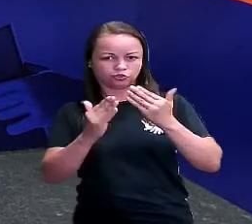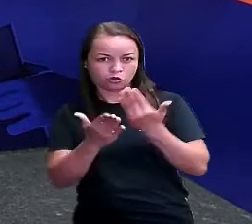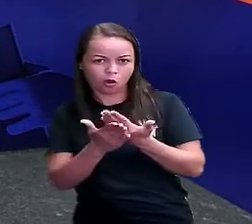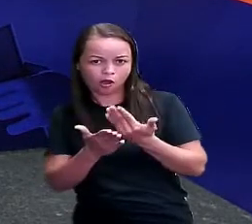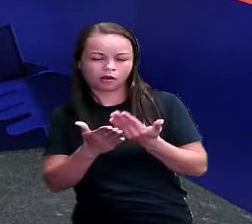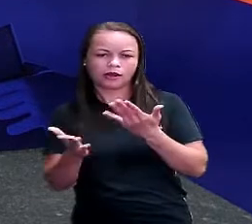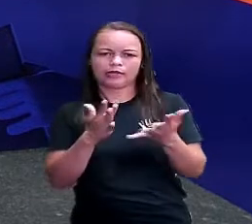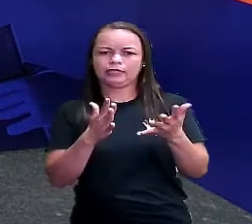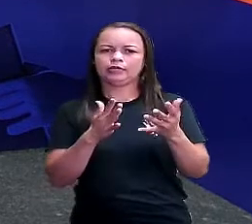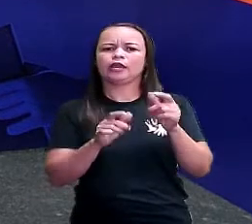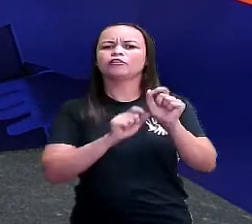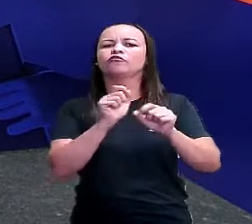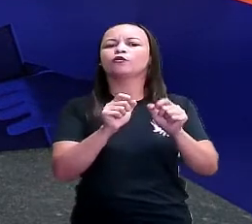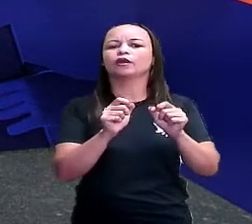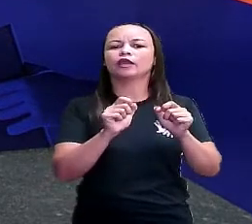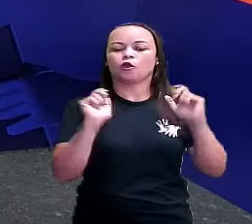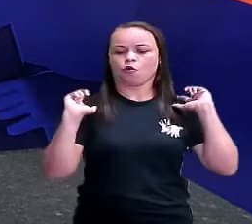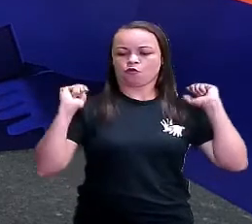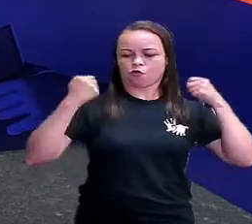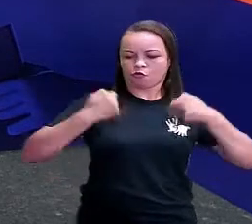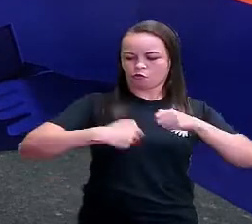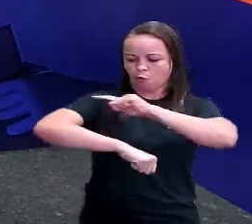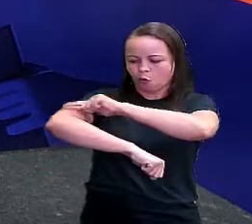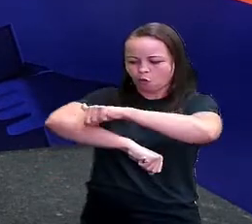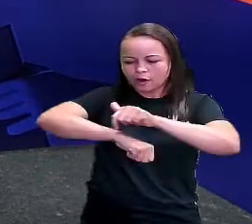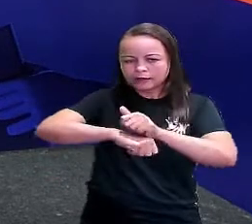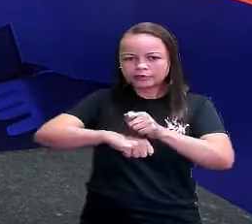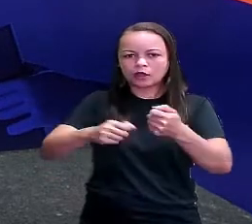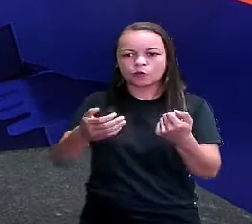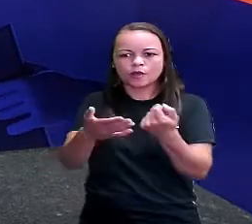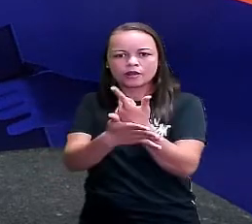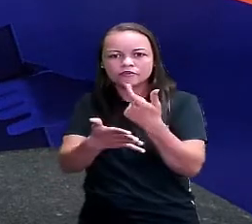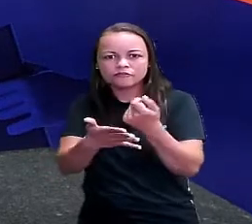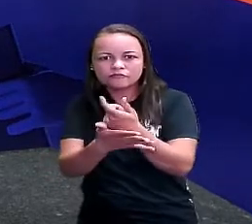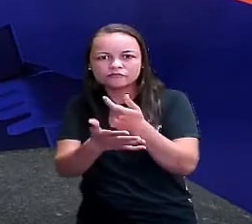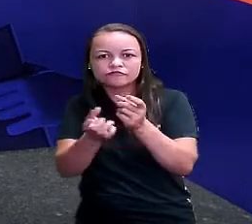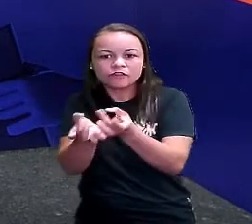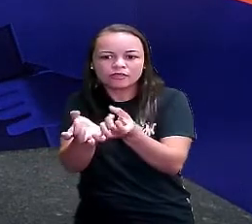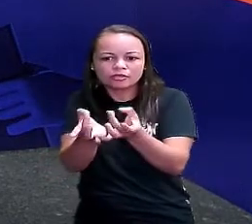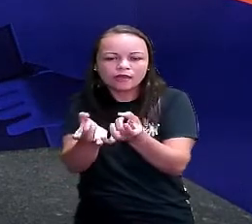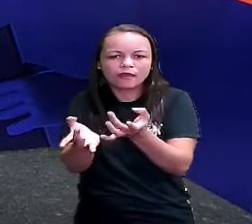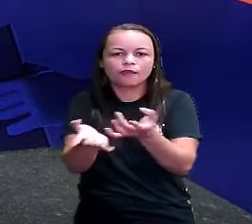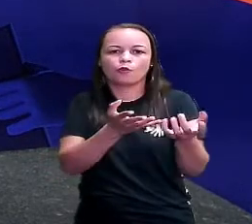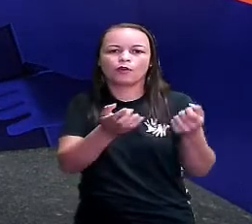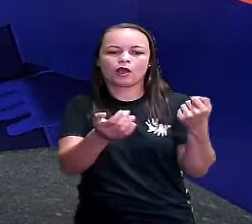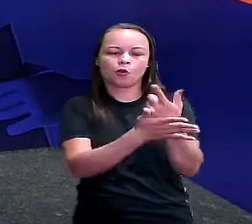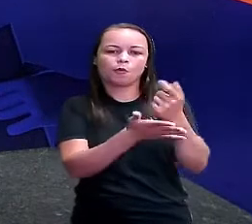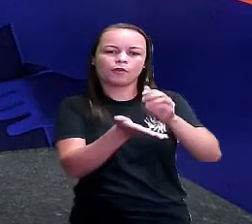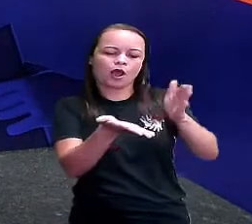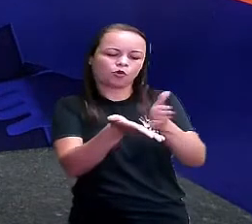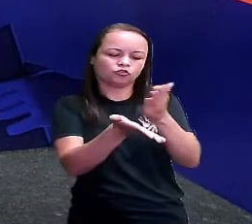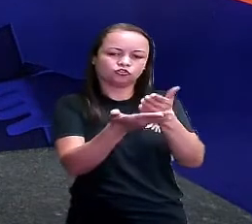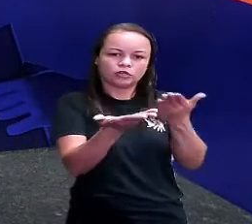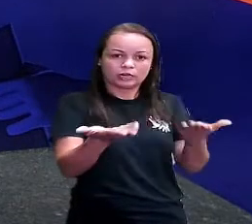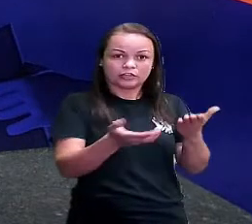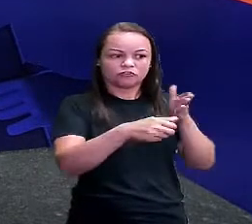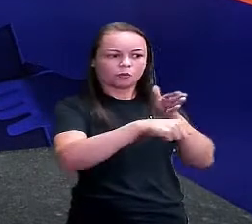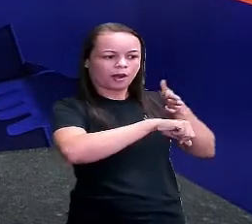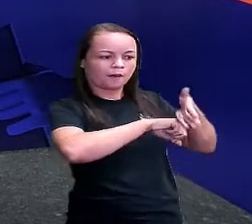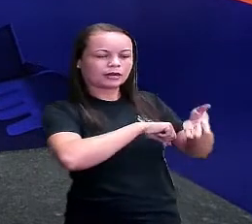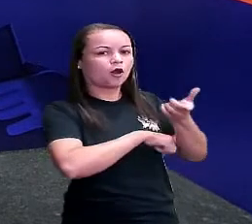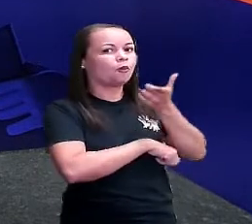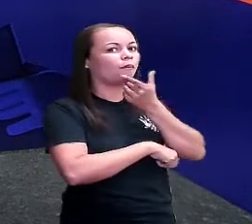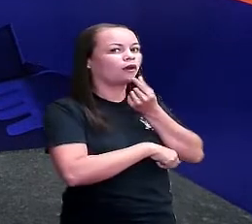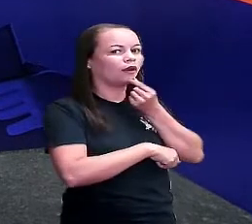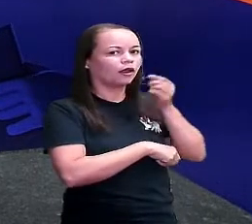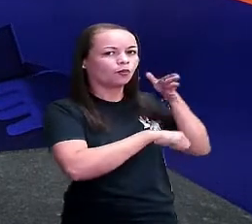casaco e comprou todos os livros que Pinóquio precisava. Então, enviou Pinóquio para a escola,